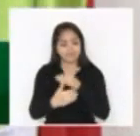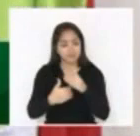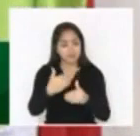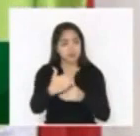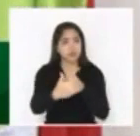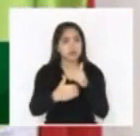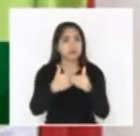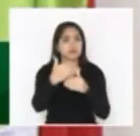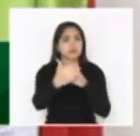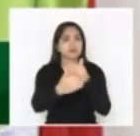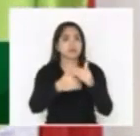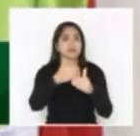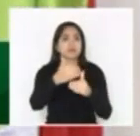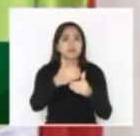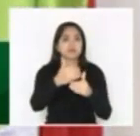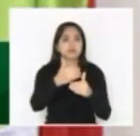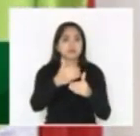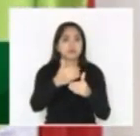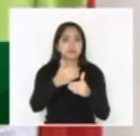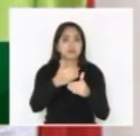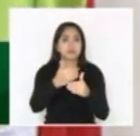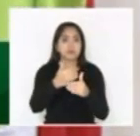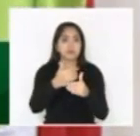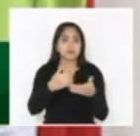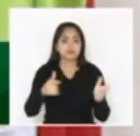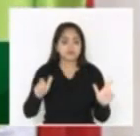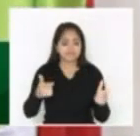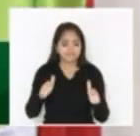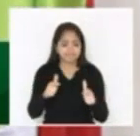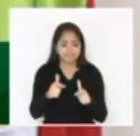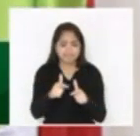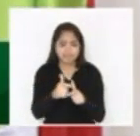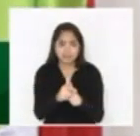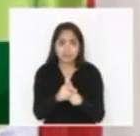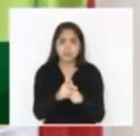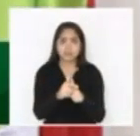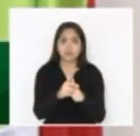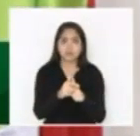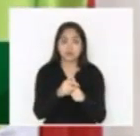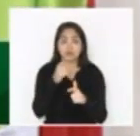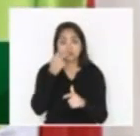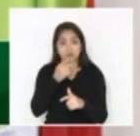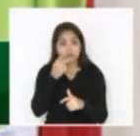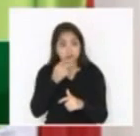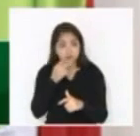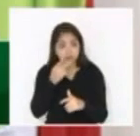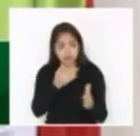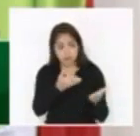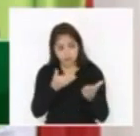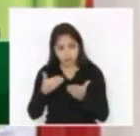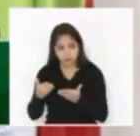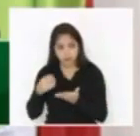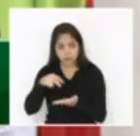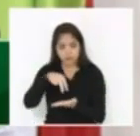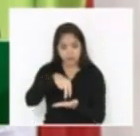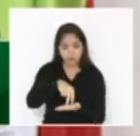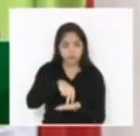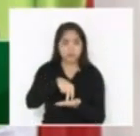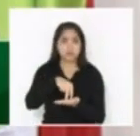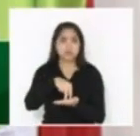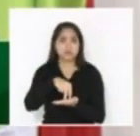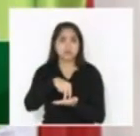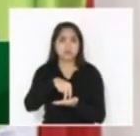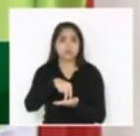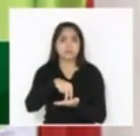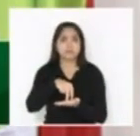deliberado de esvaziamento. E eu quero dizer, Mota, e vou lhe convidar para vir aqui na tribuna, não apenas para me conceder